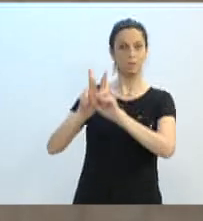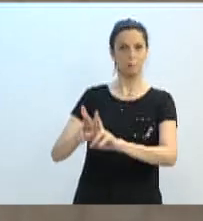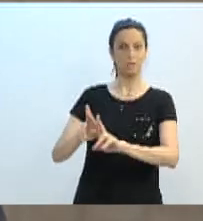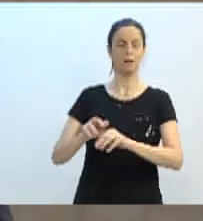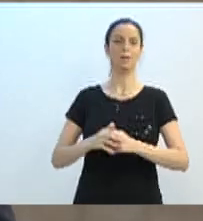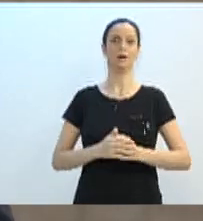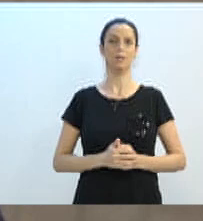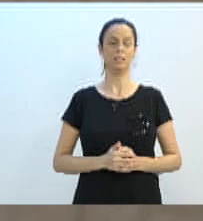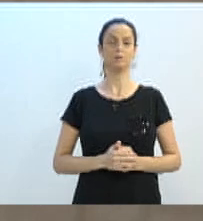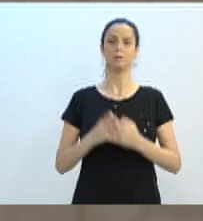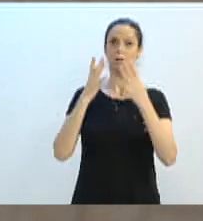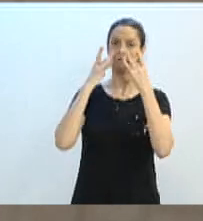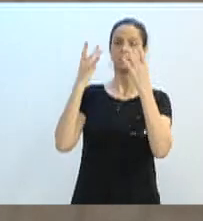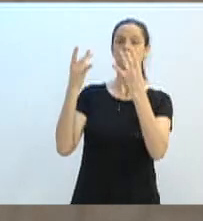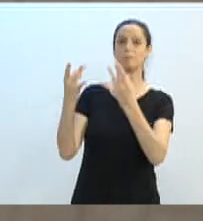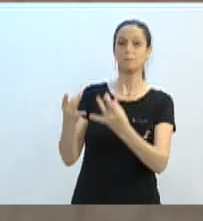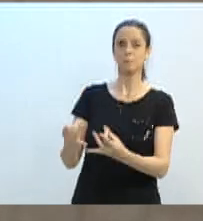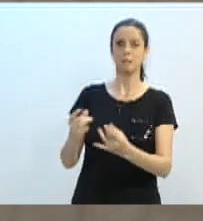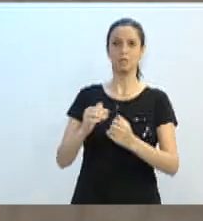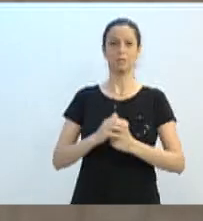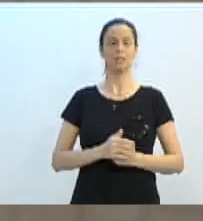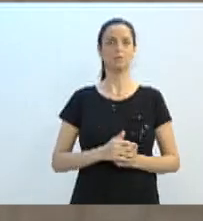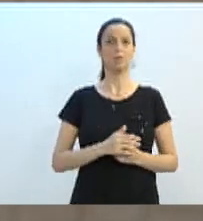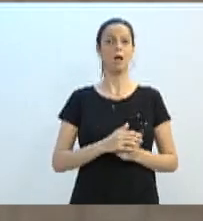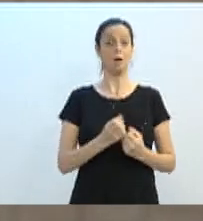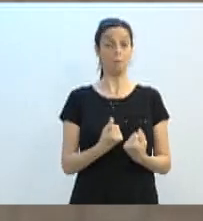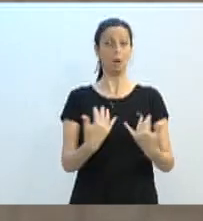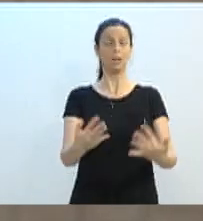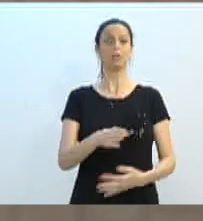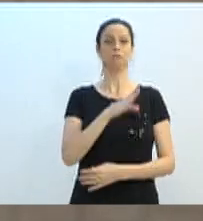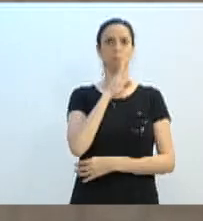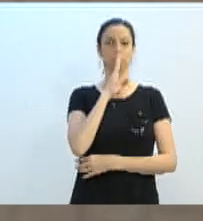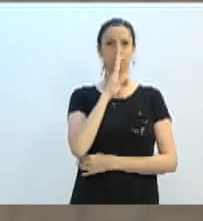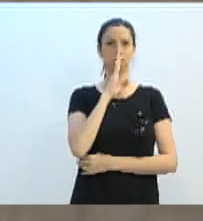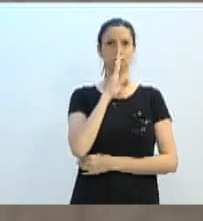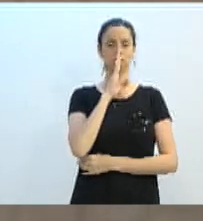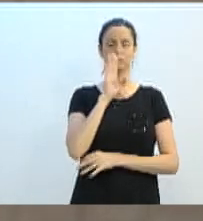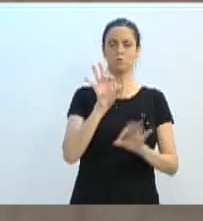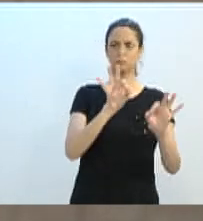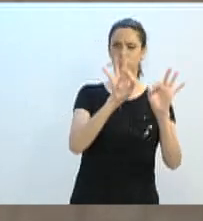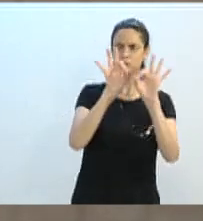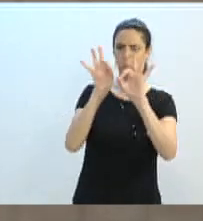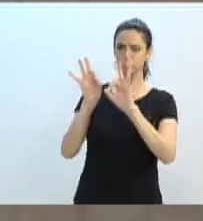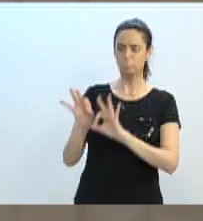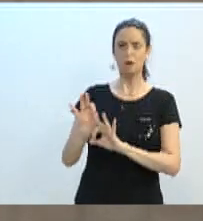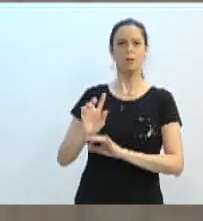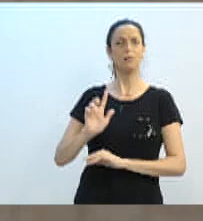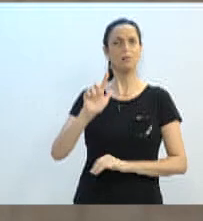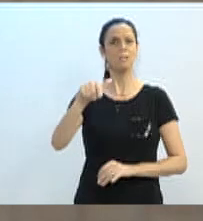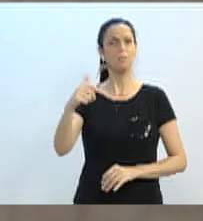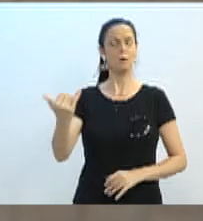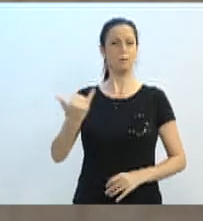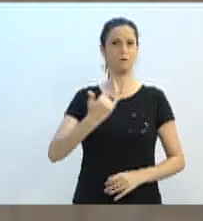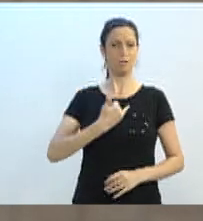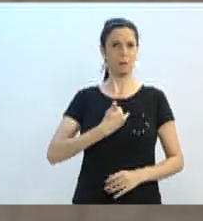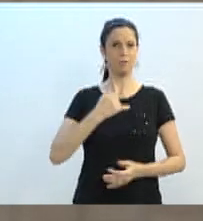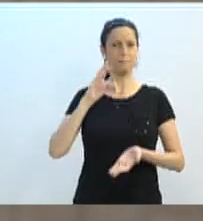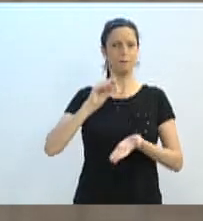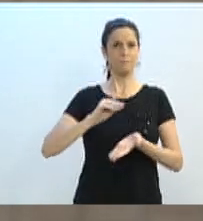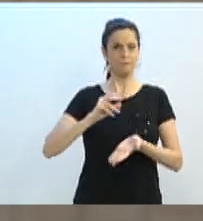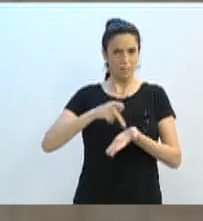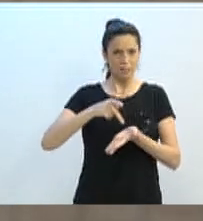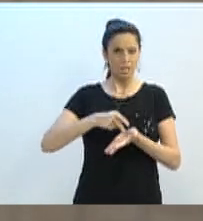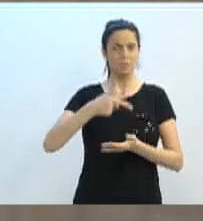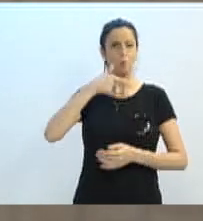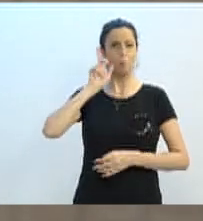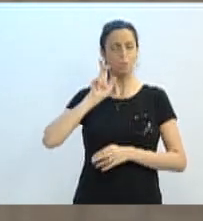foi ouvido em silêncio pela plateia, e quando eu fiquei sabendo da deselegância